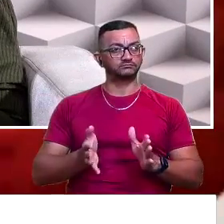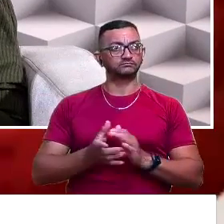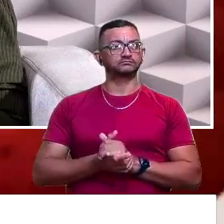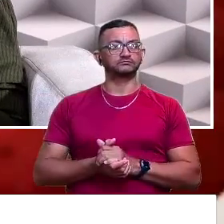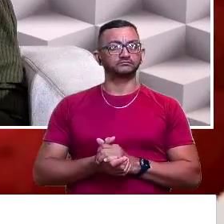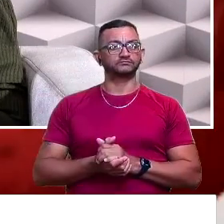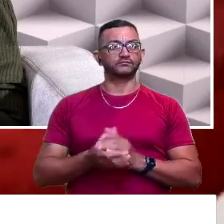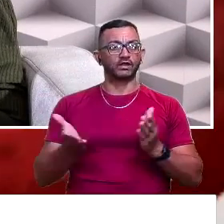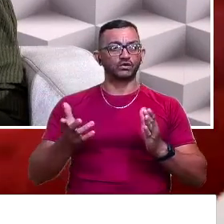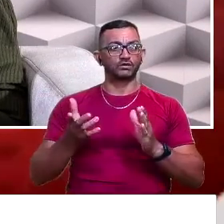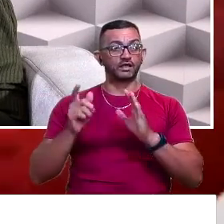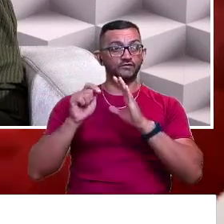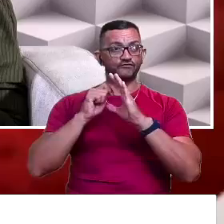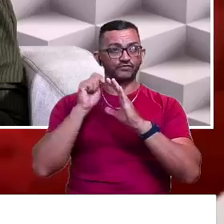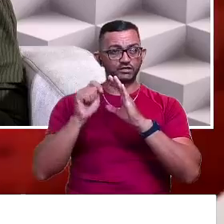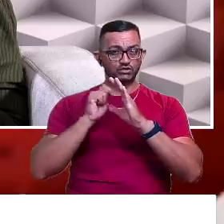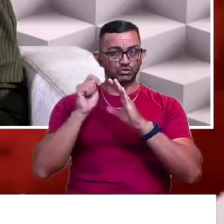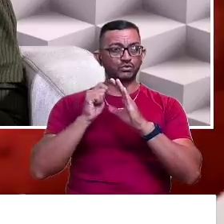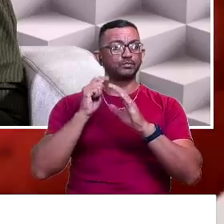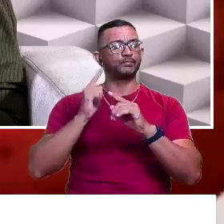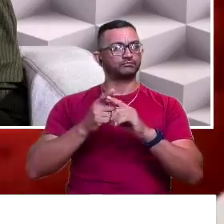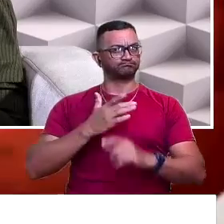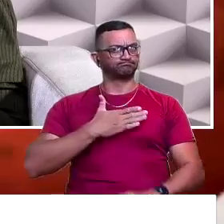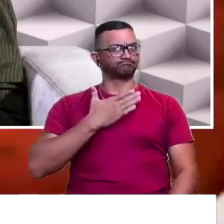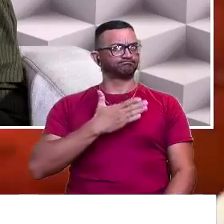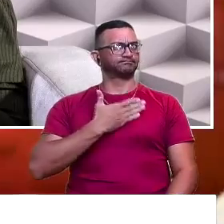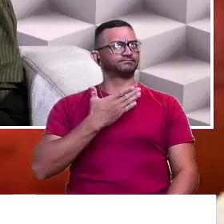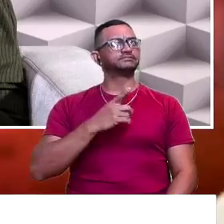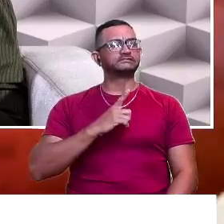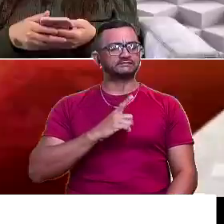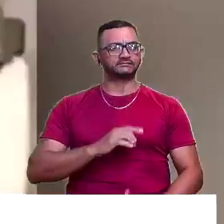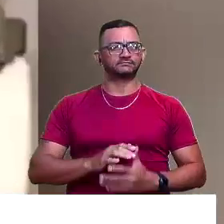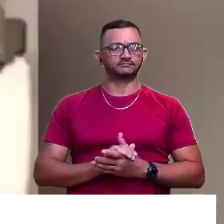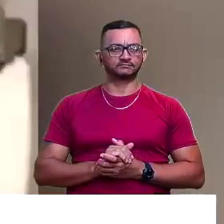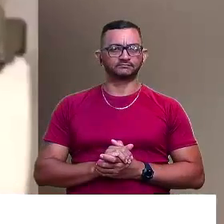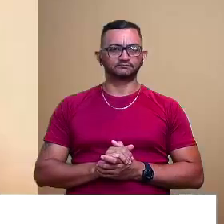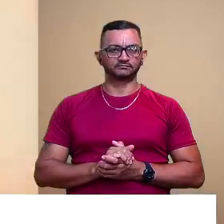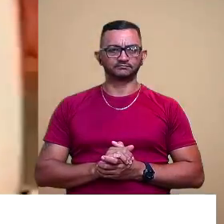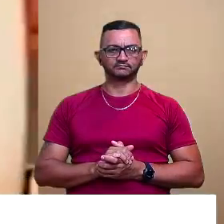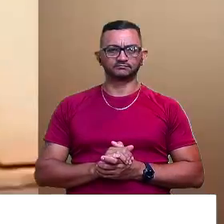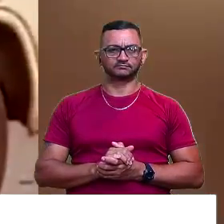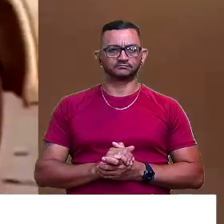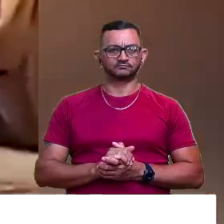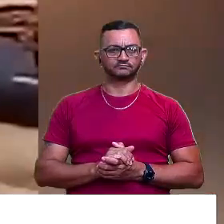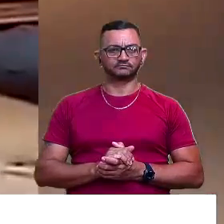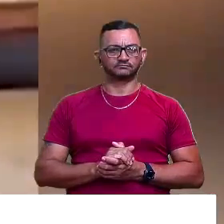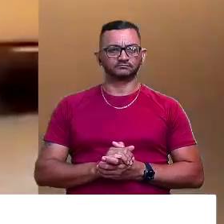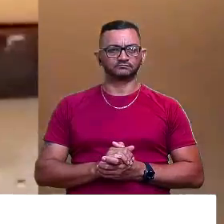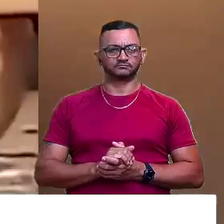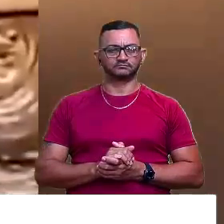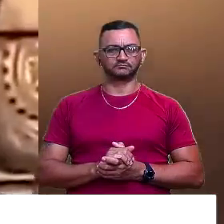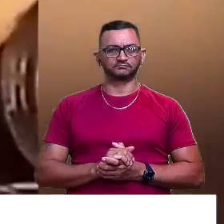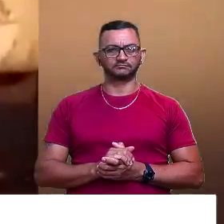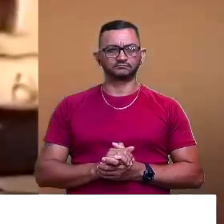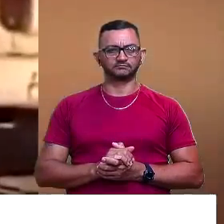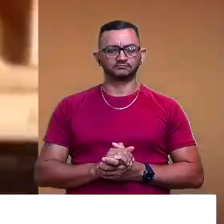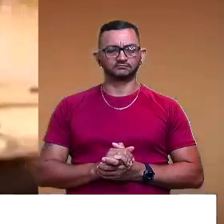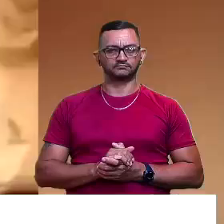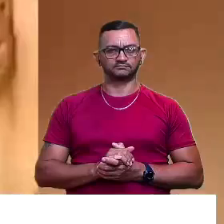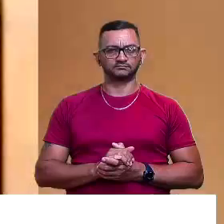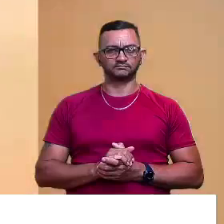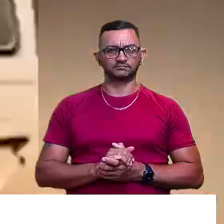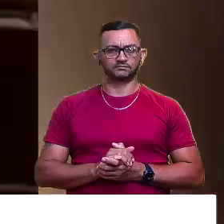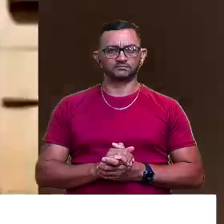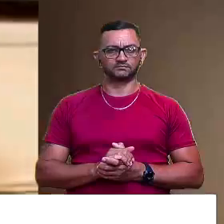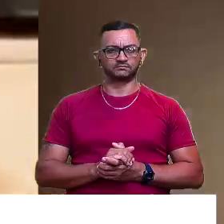a história. A produção vai colocar o vídeo na tela, gente, porque foi muita agonia por lá, viu? Combizinha carregada de mercadoria, rapaz. Pegou fogo